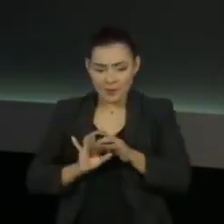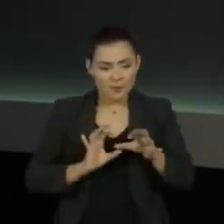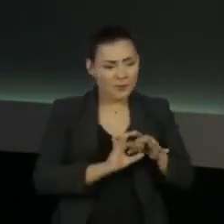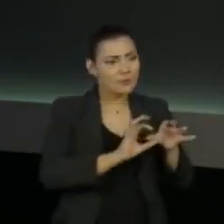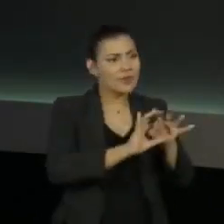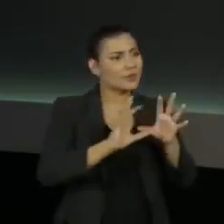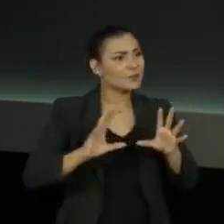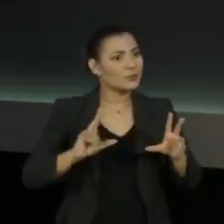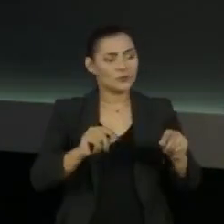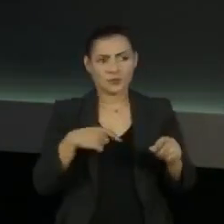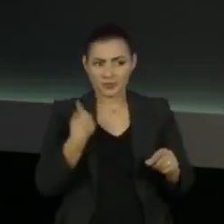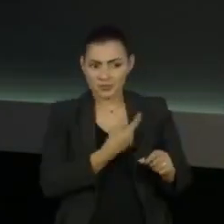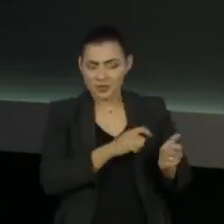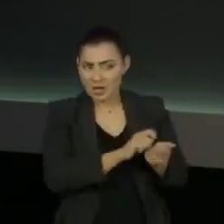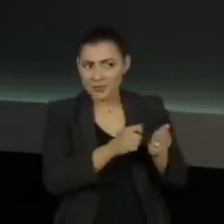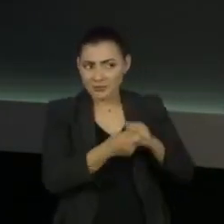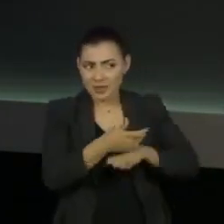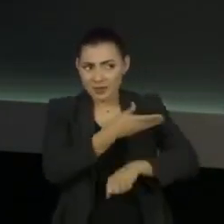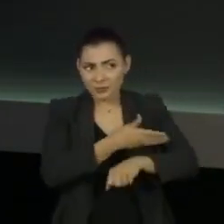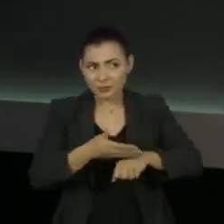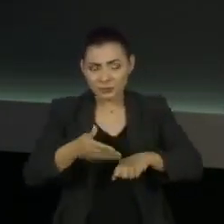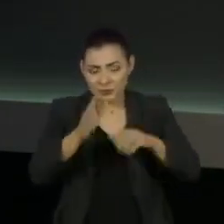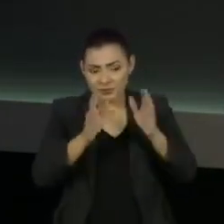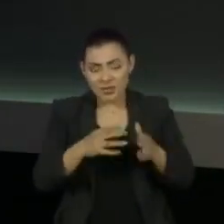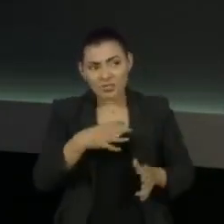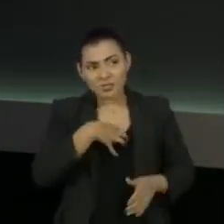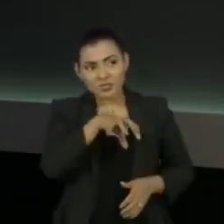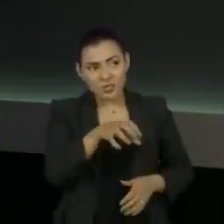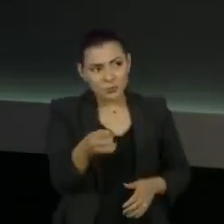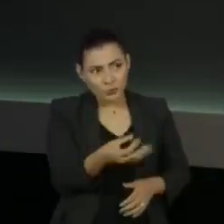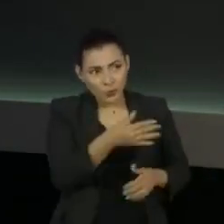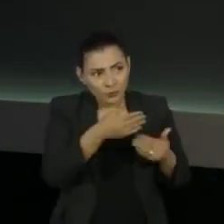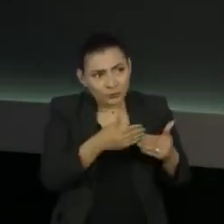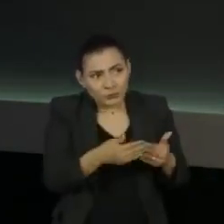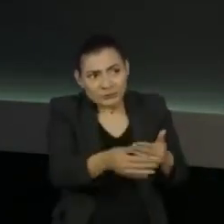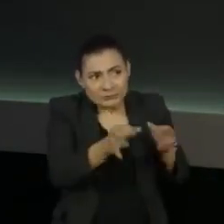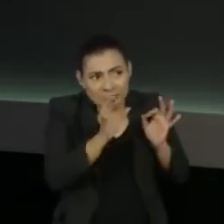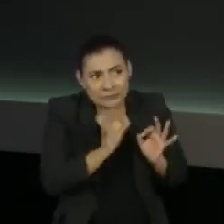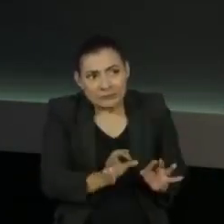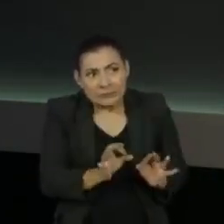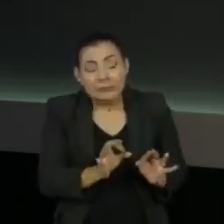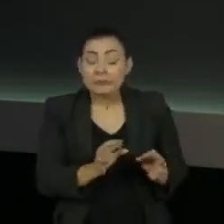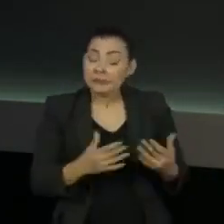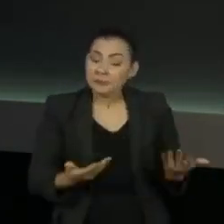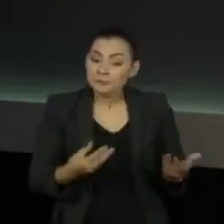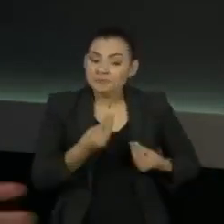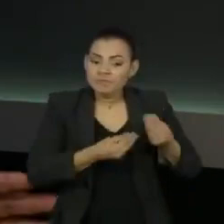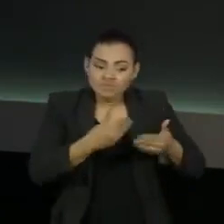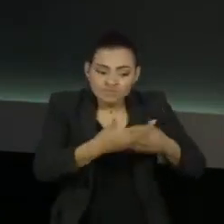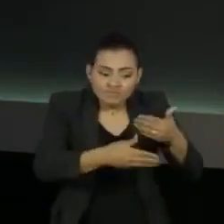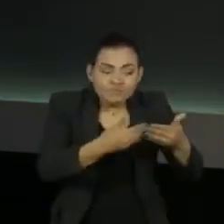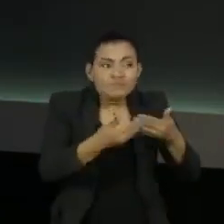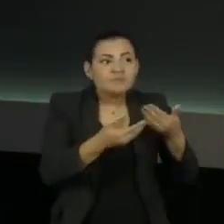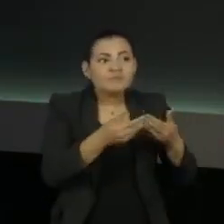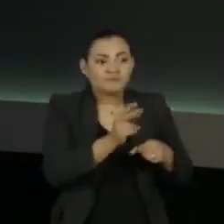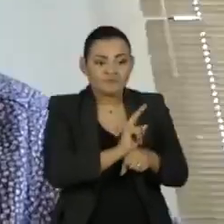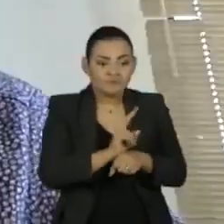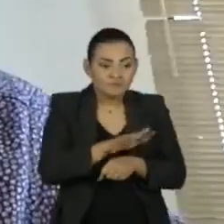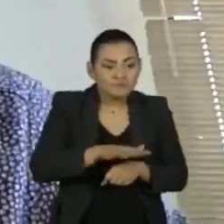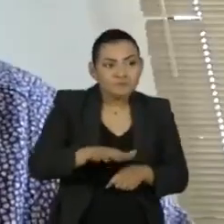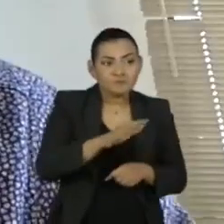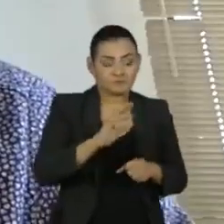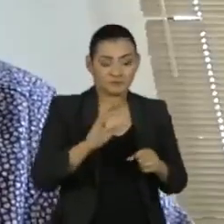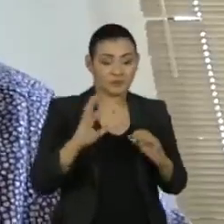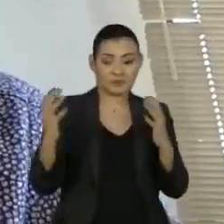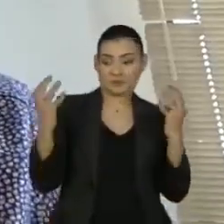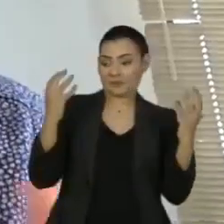e vamos ter que nos habituar com essa nova possibilidade de funcionamento de tudo que nos cerca.